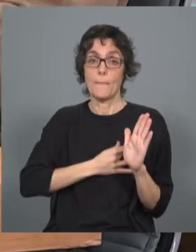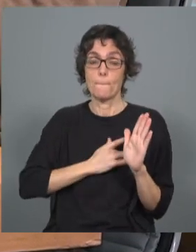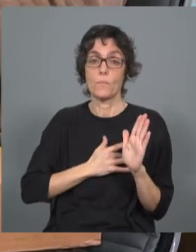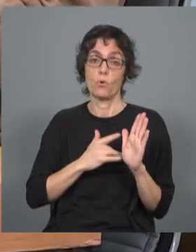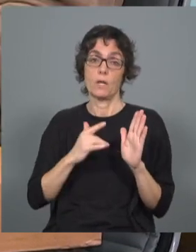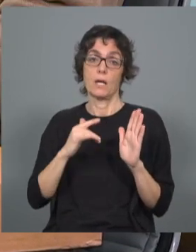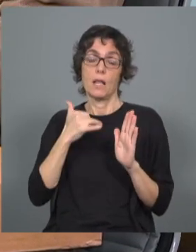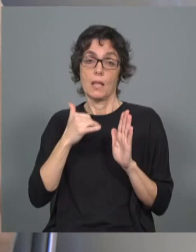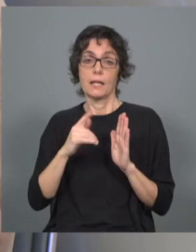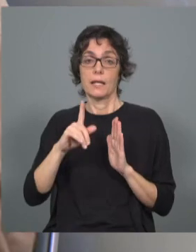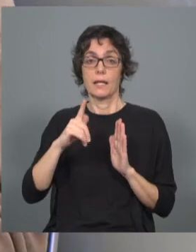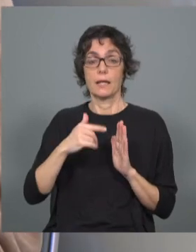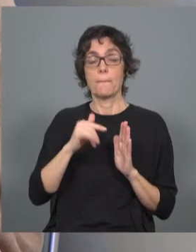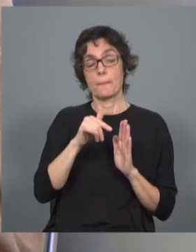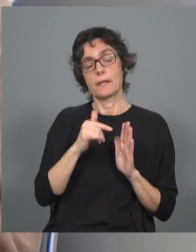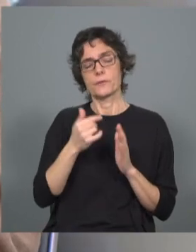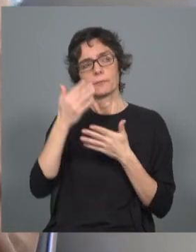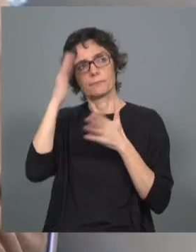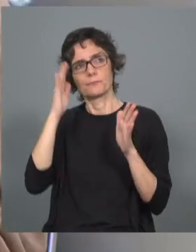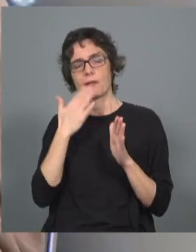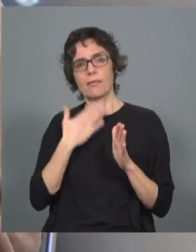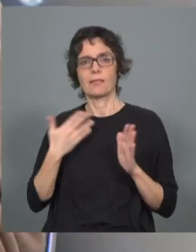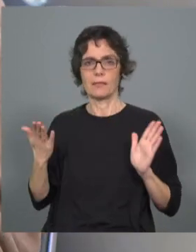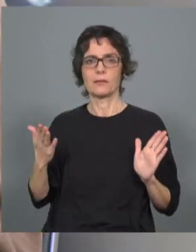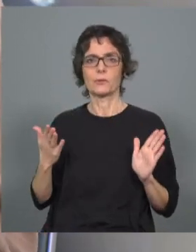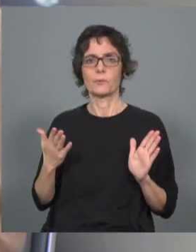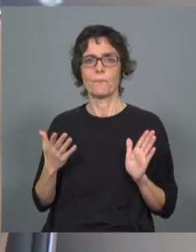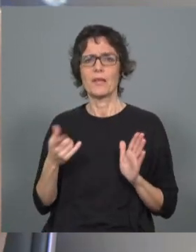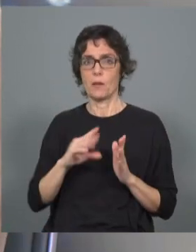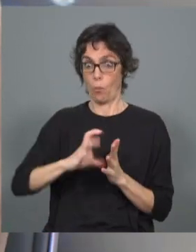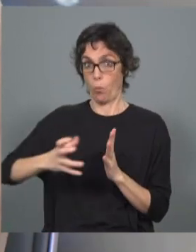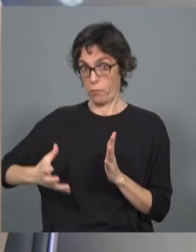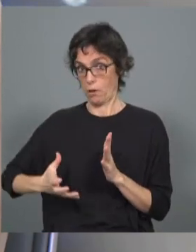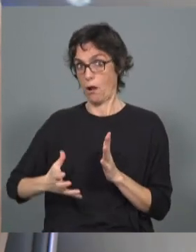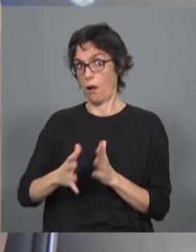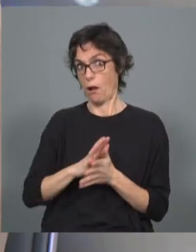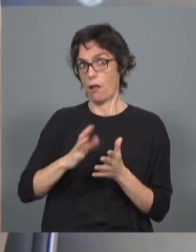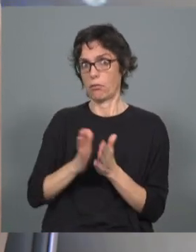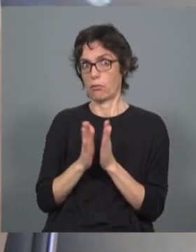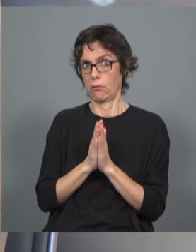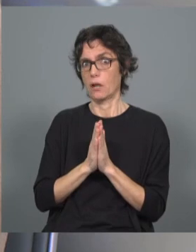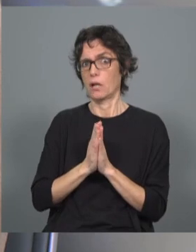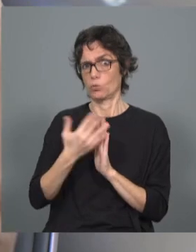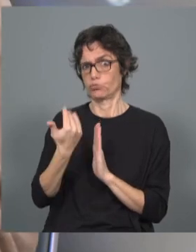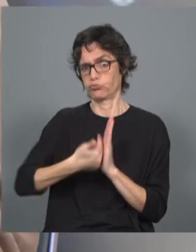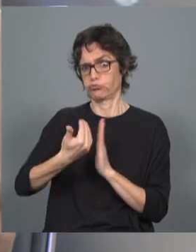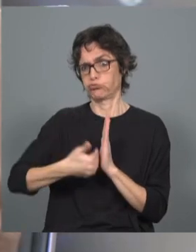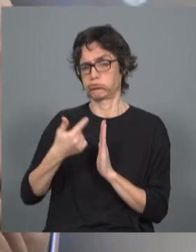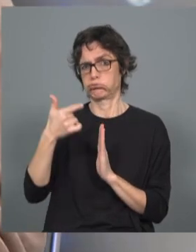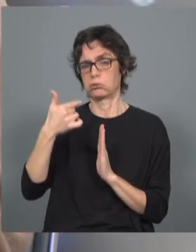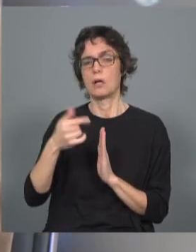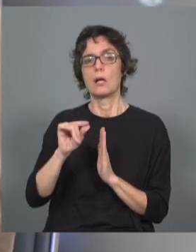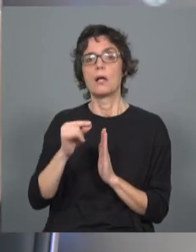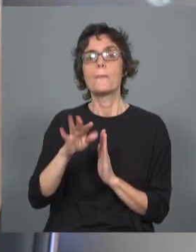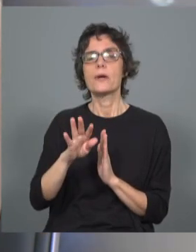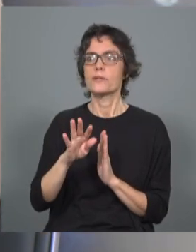abertura de toda a gente, mesmo dentro da burocracia da igreja, que também existe muito, e que hoje está